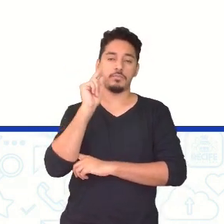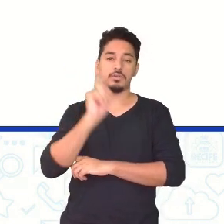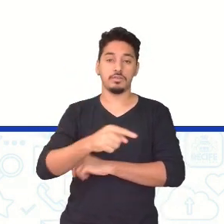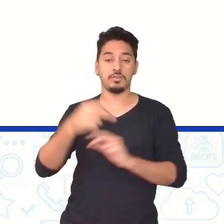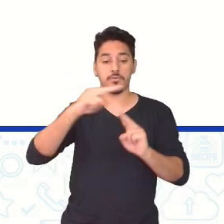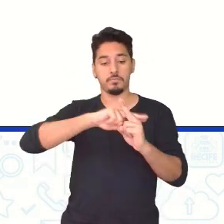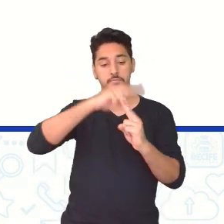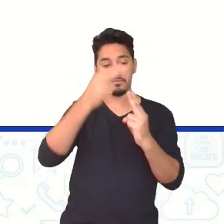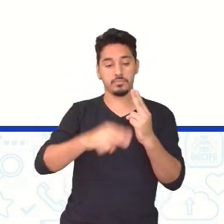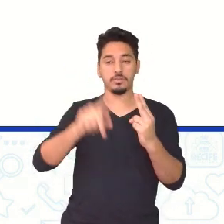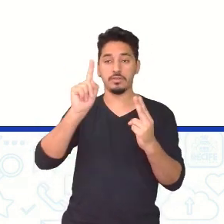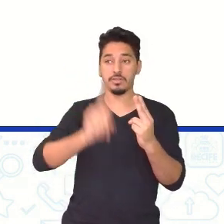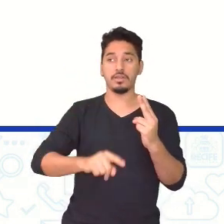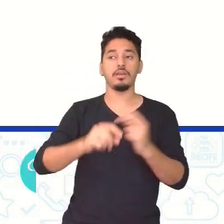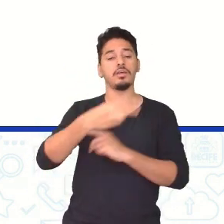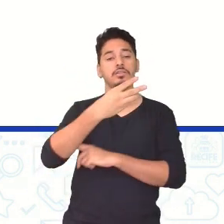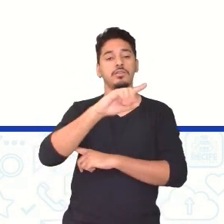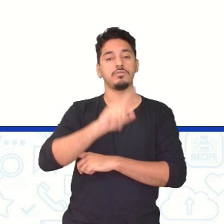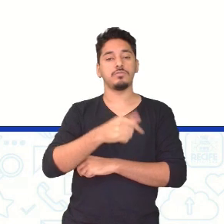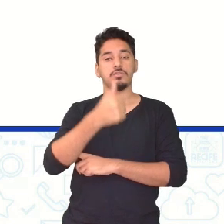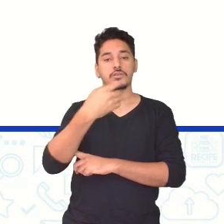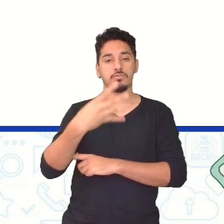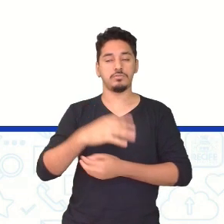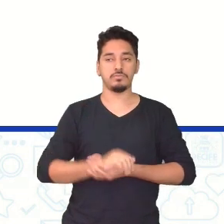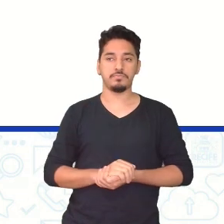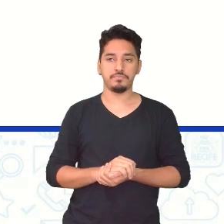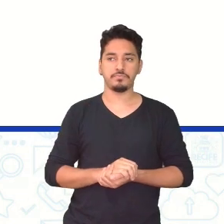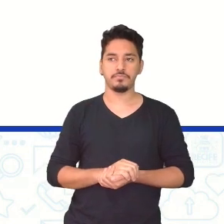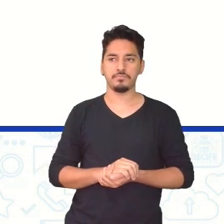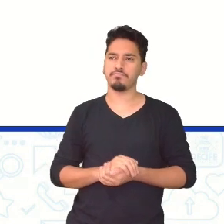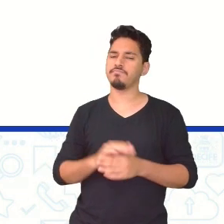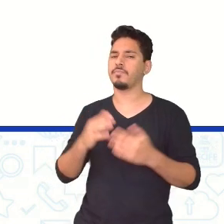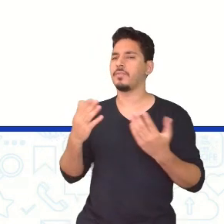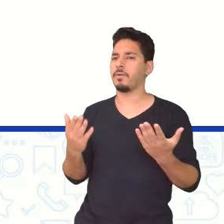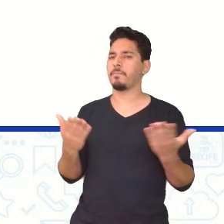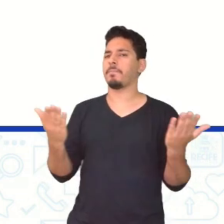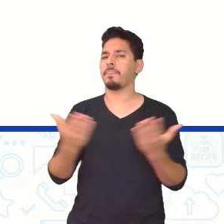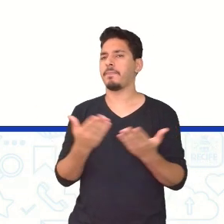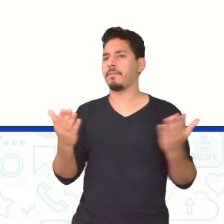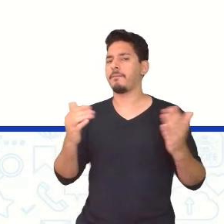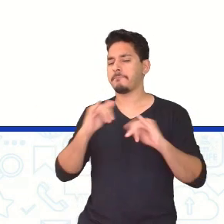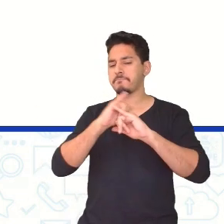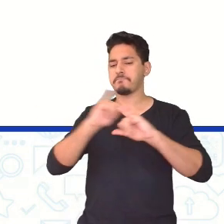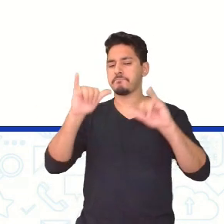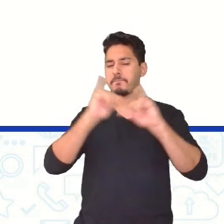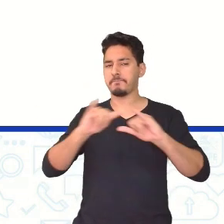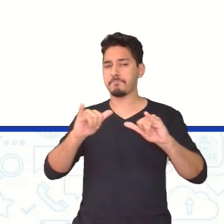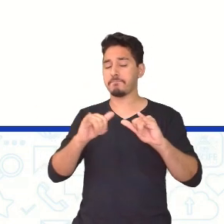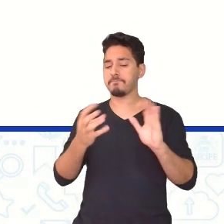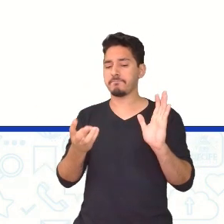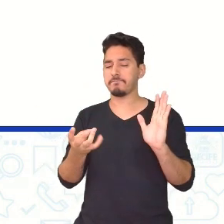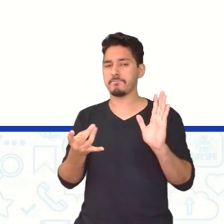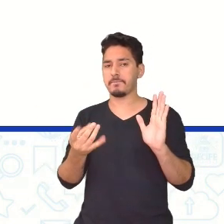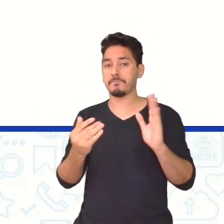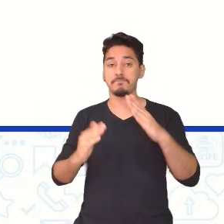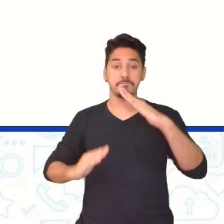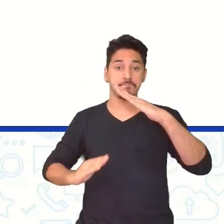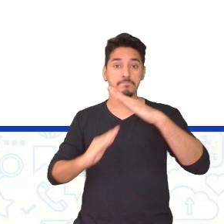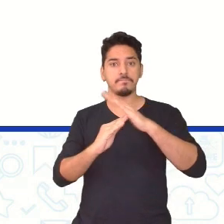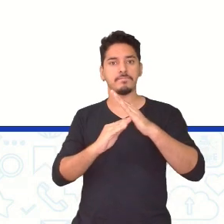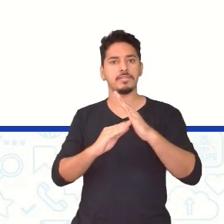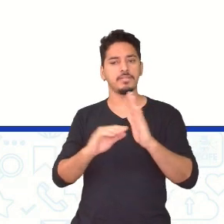equivale aproximadamente a 3,14. Sendo assim, ó, eu vou botar a informação, a quantidade máxima, ou seja, qual é o